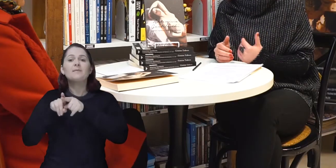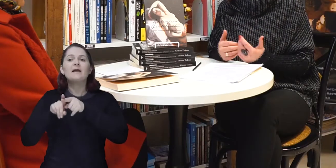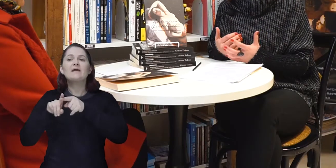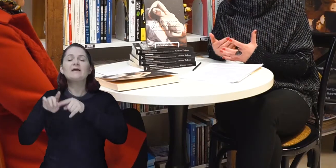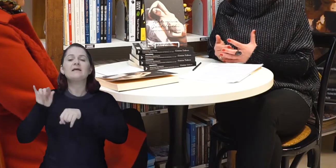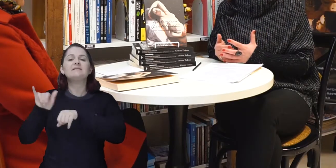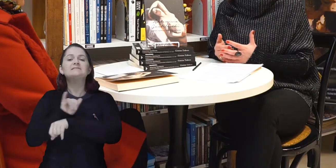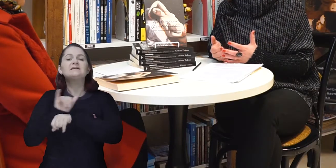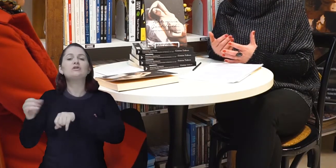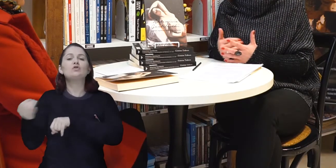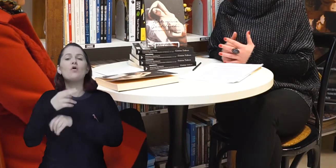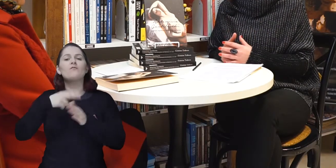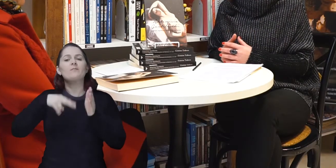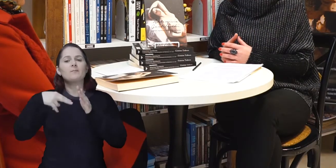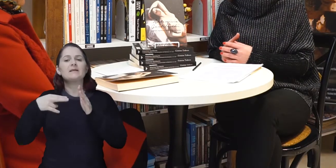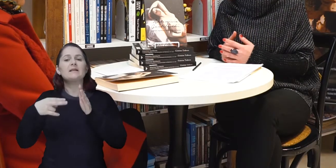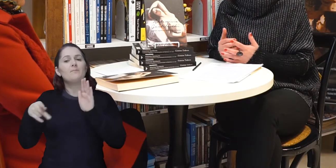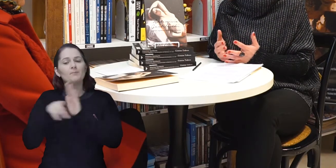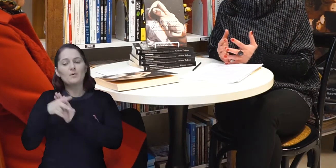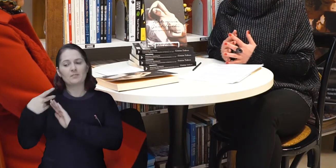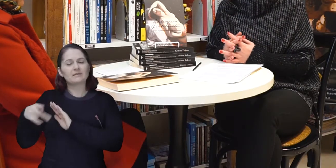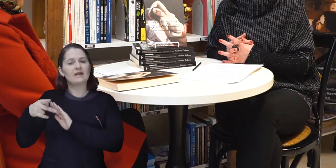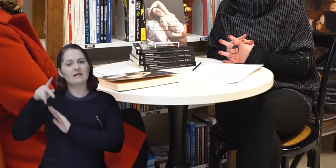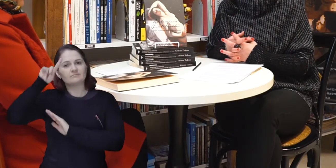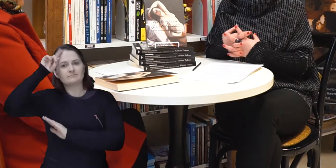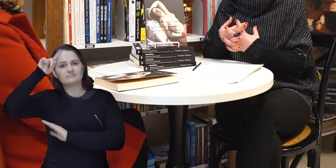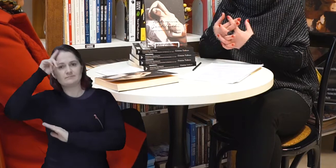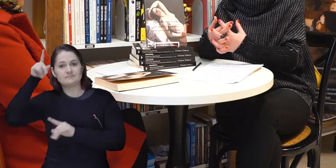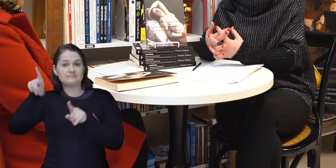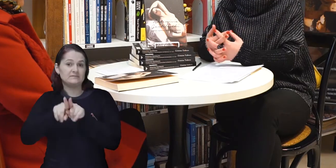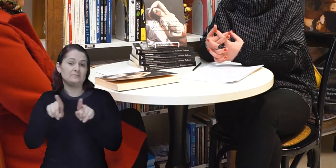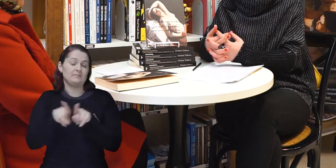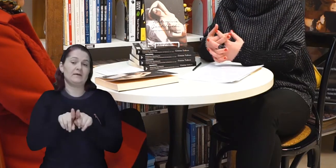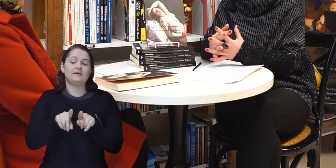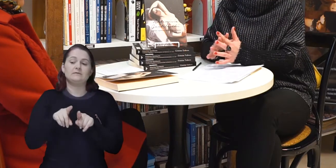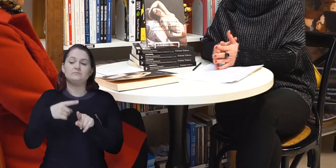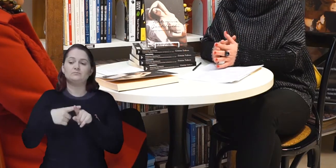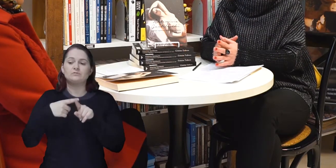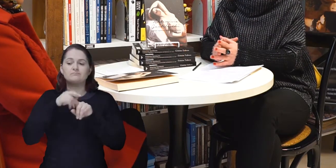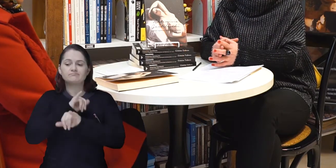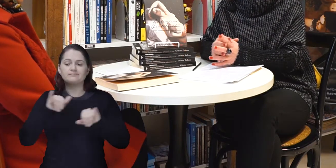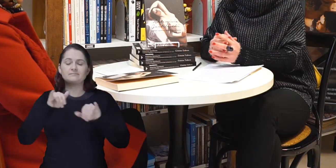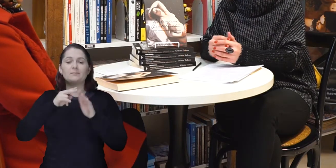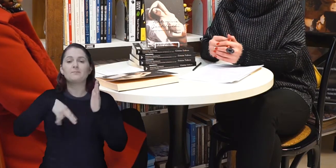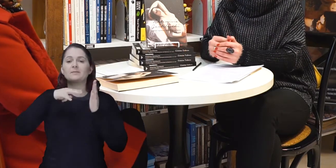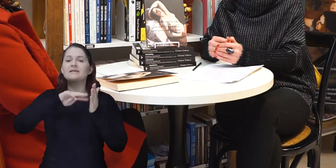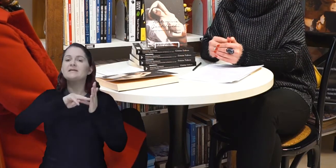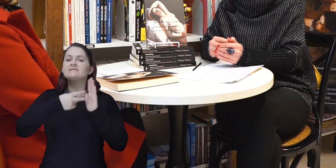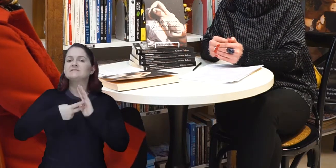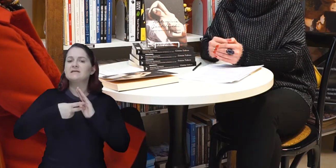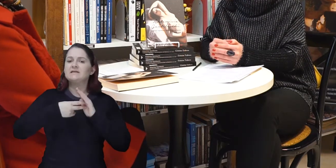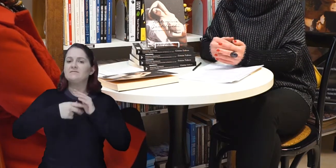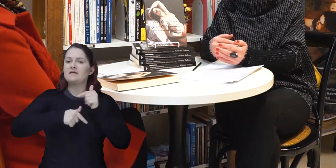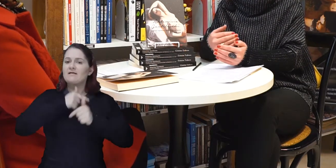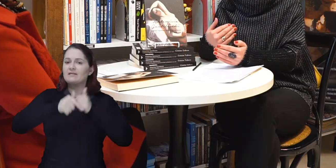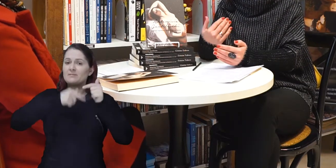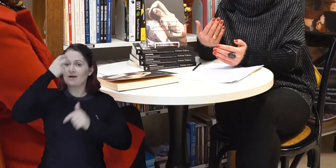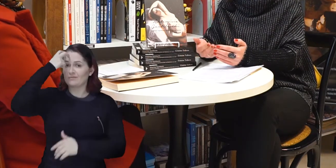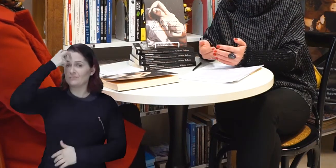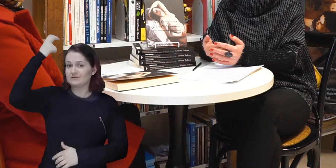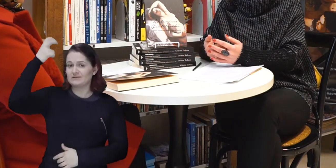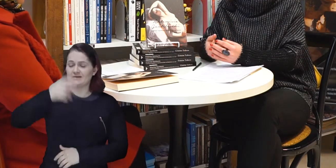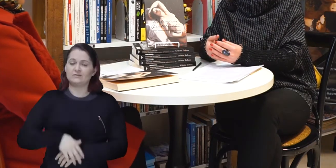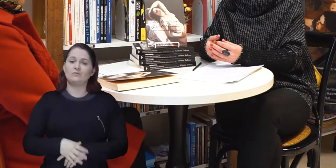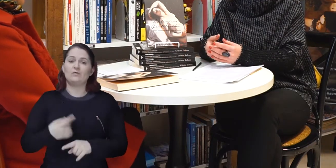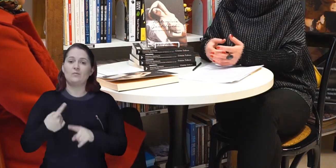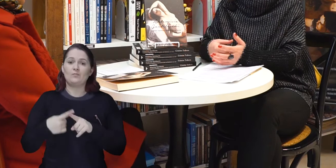também técnicas novas que ela ajudou a construir, como a própria ideia de que a pintura é uma atividade intelectual. Porque por